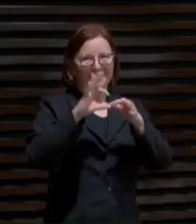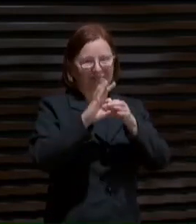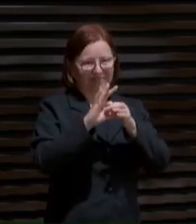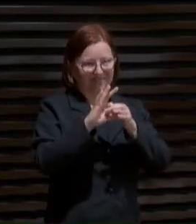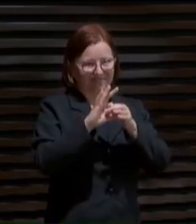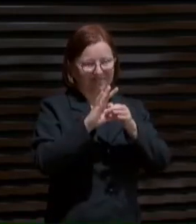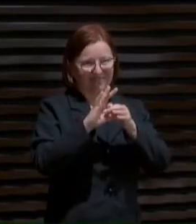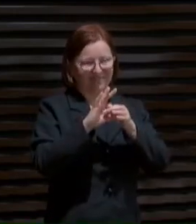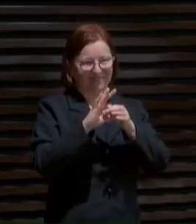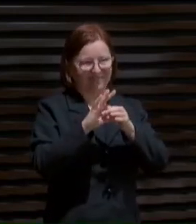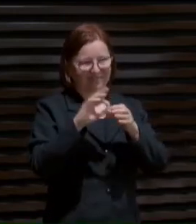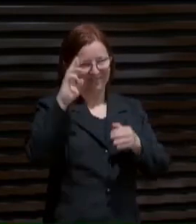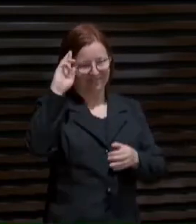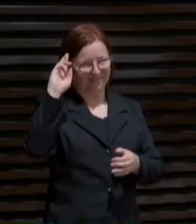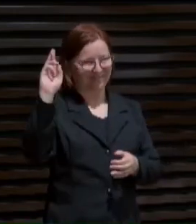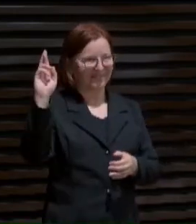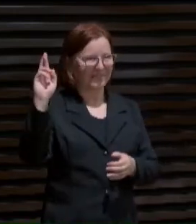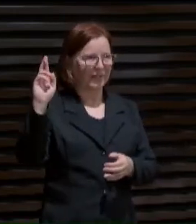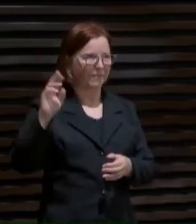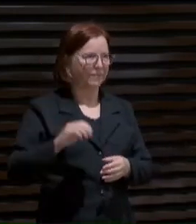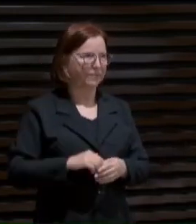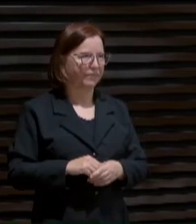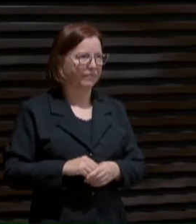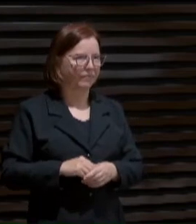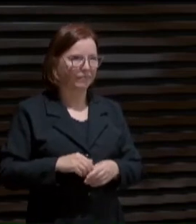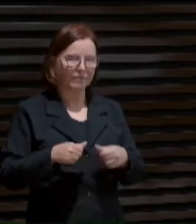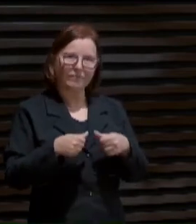viver em comunhão com o senhor isso